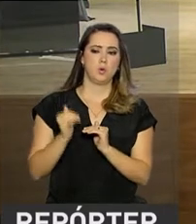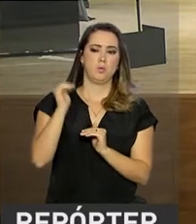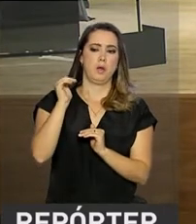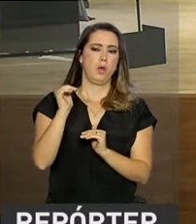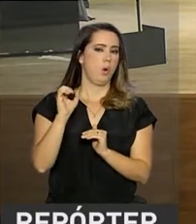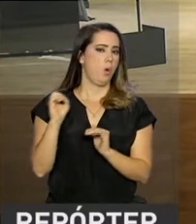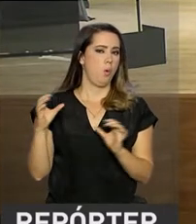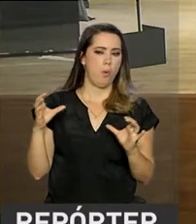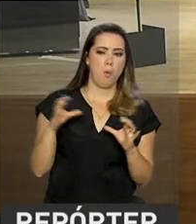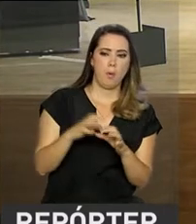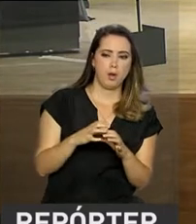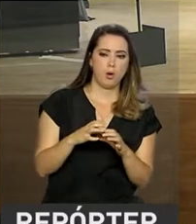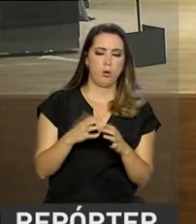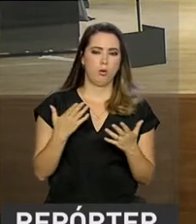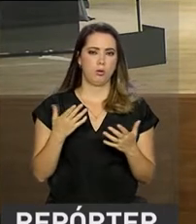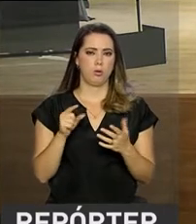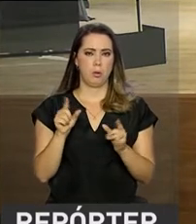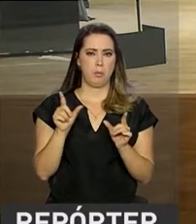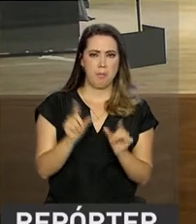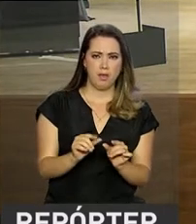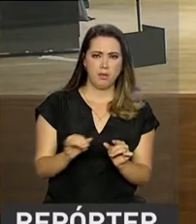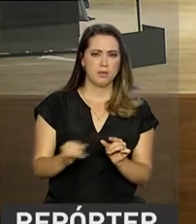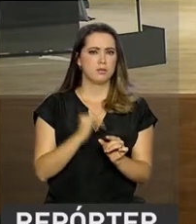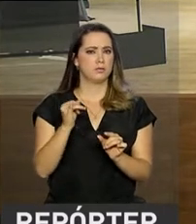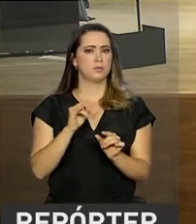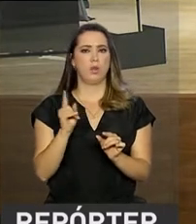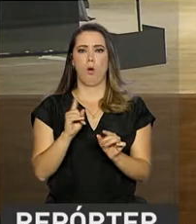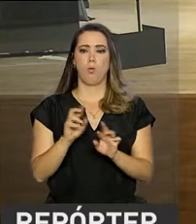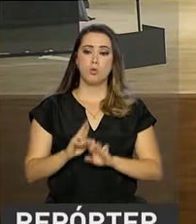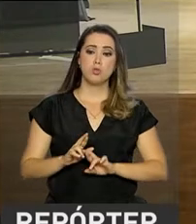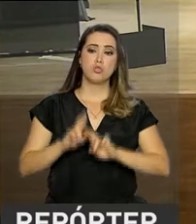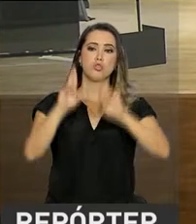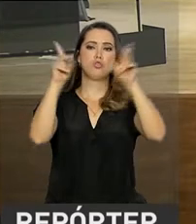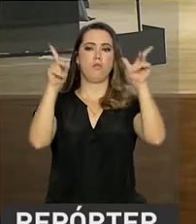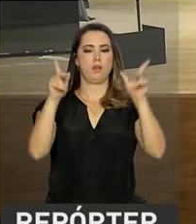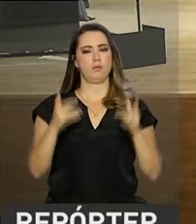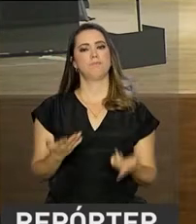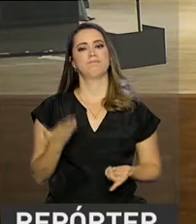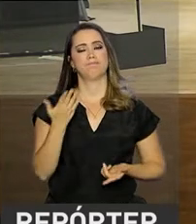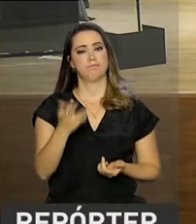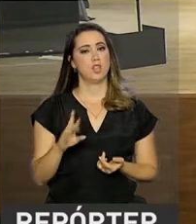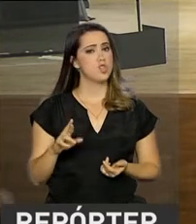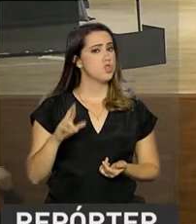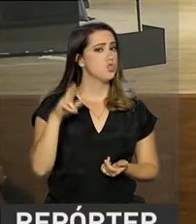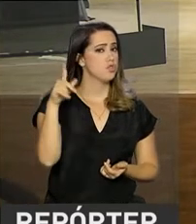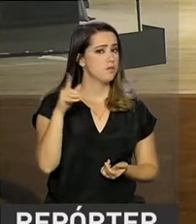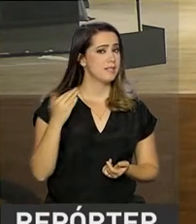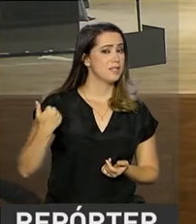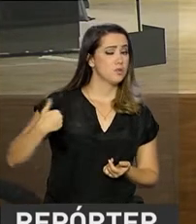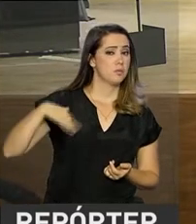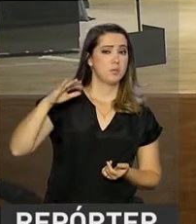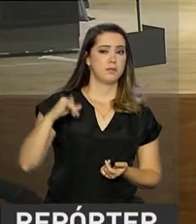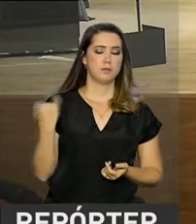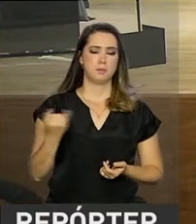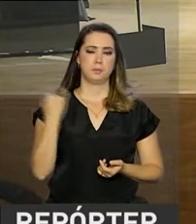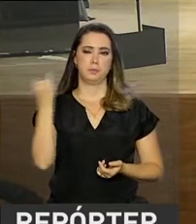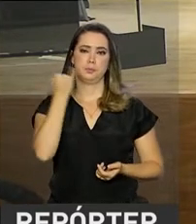menor não será menos importante será diferente será mais importante